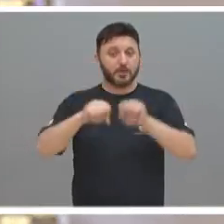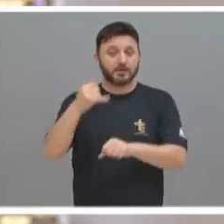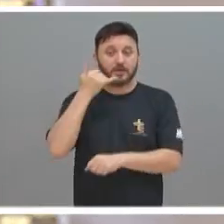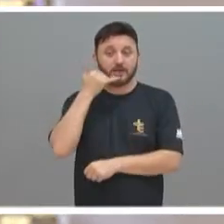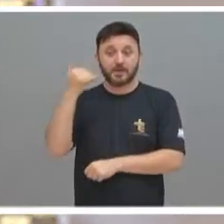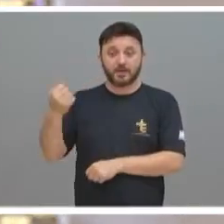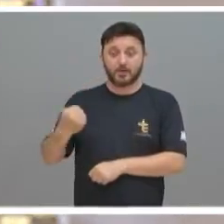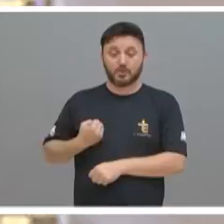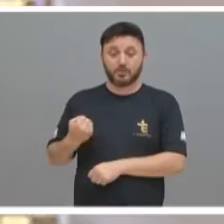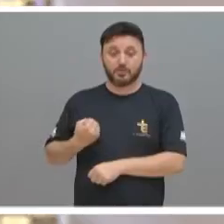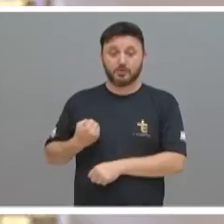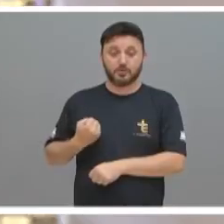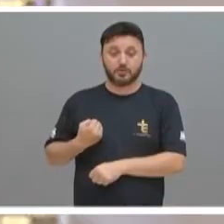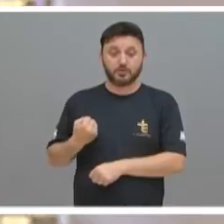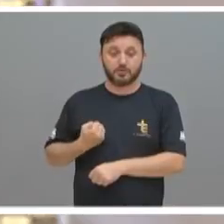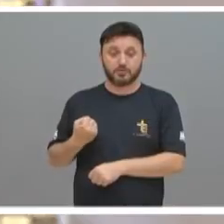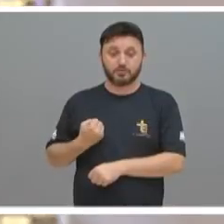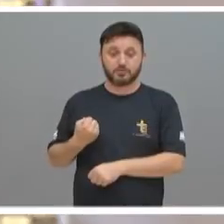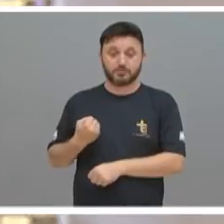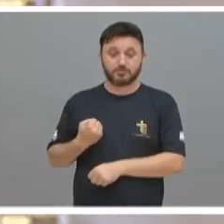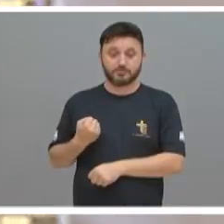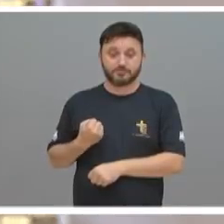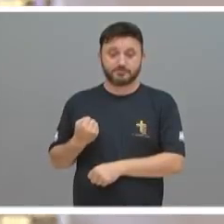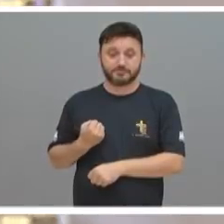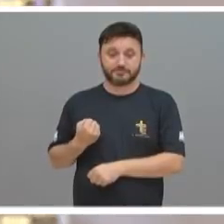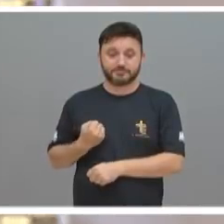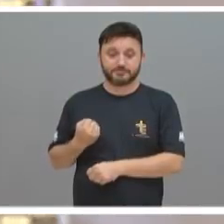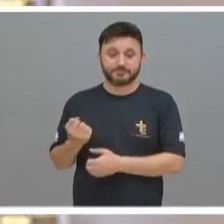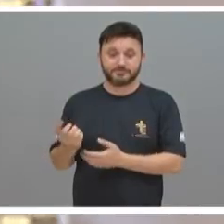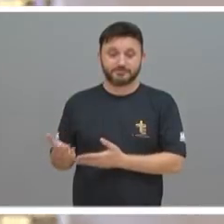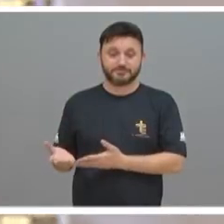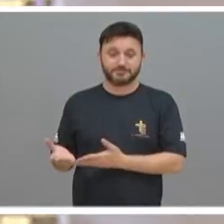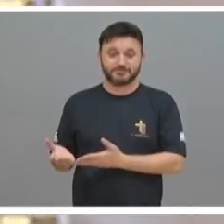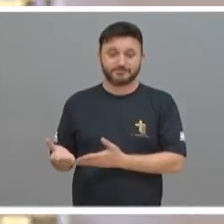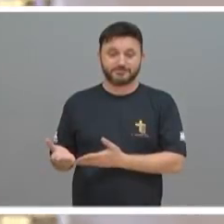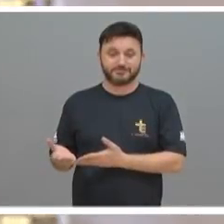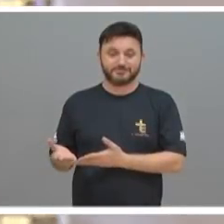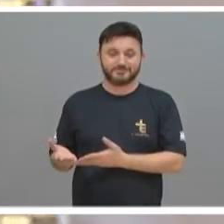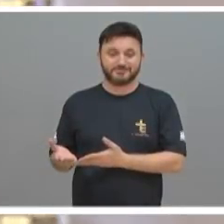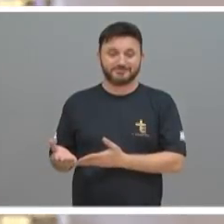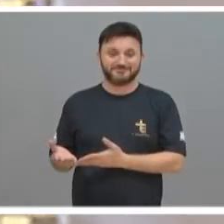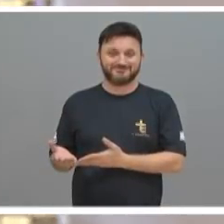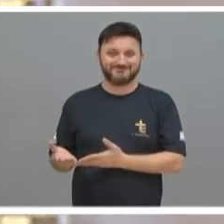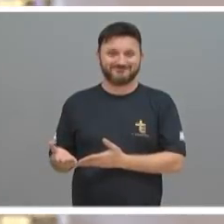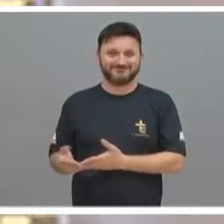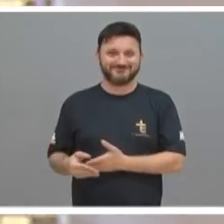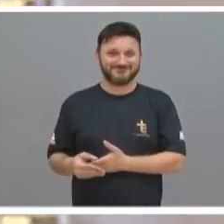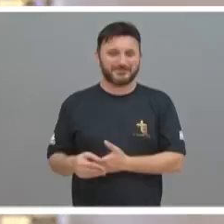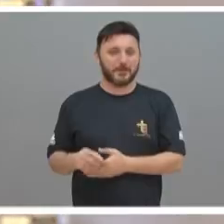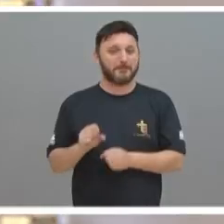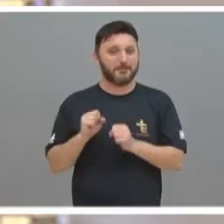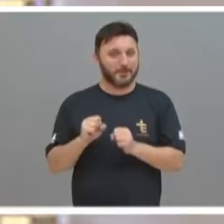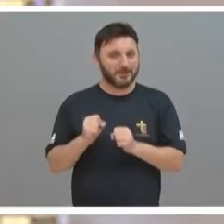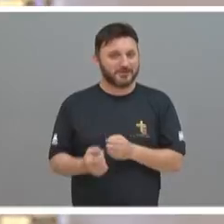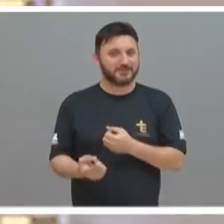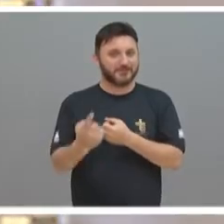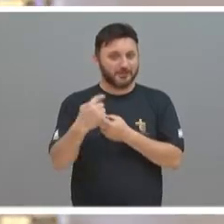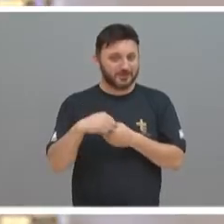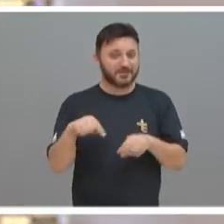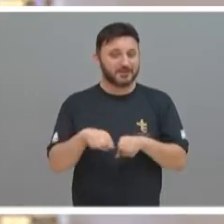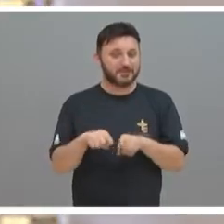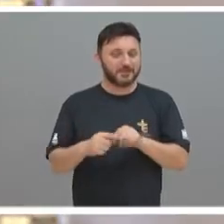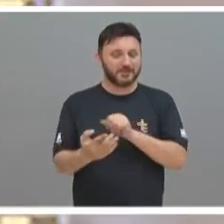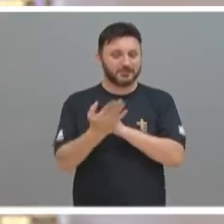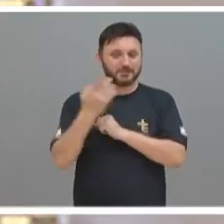para 0 operadora 41 3221 6060 no dígito 1 e torne-se um associado fiel